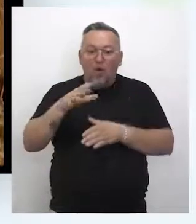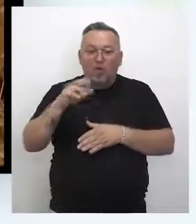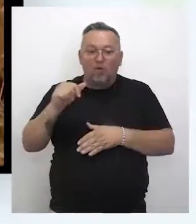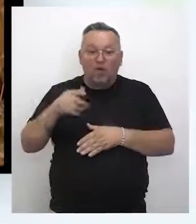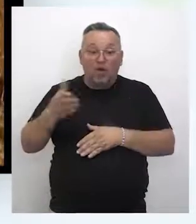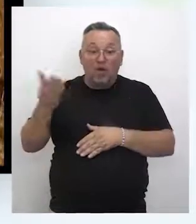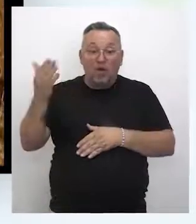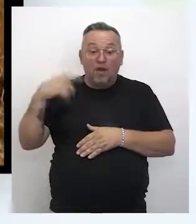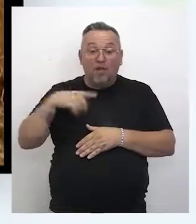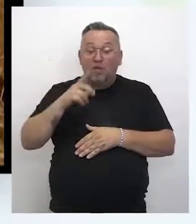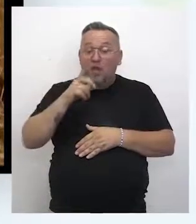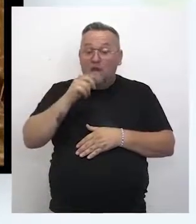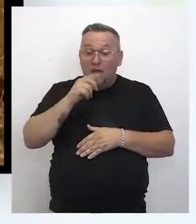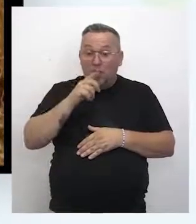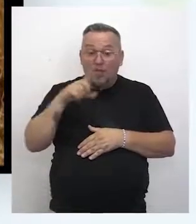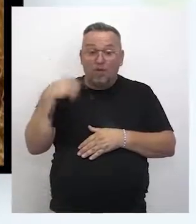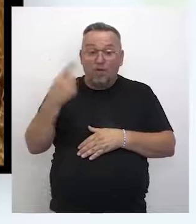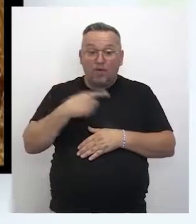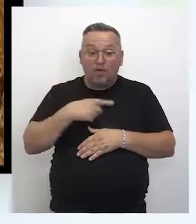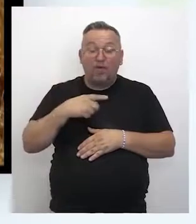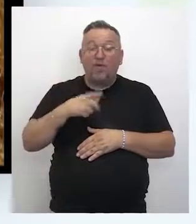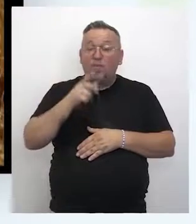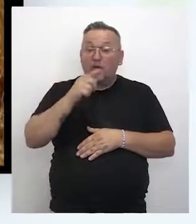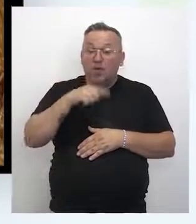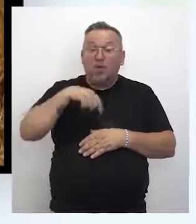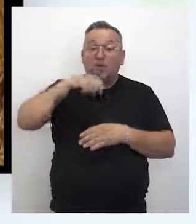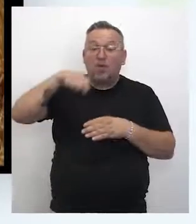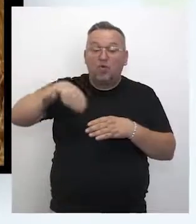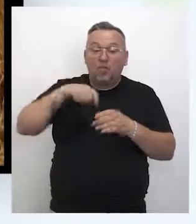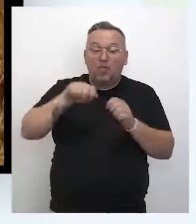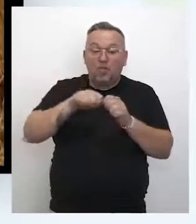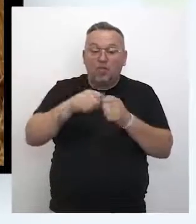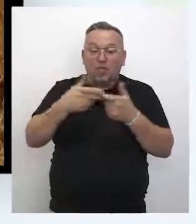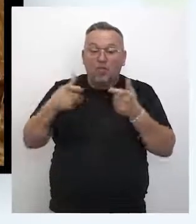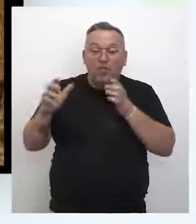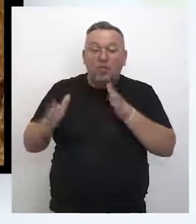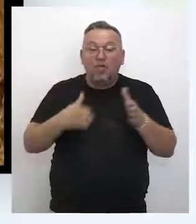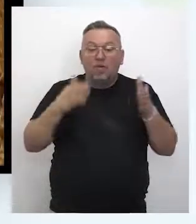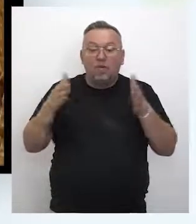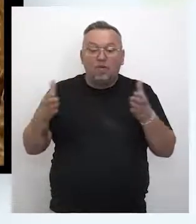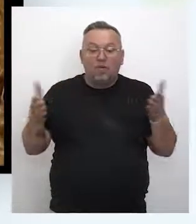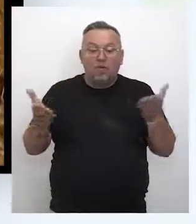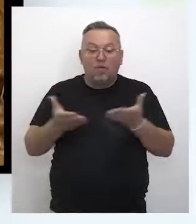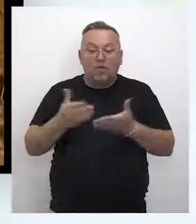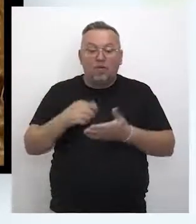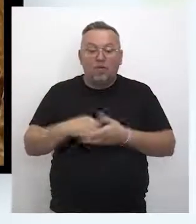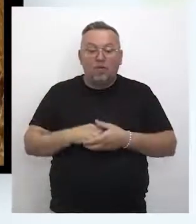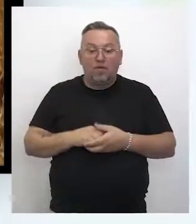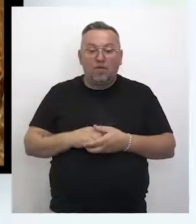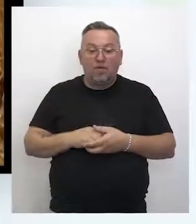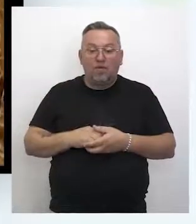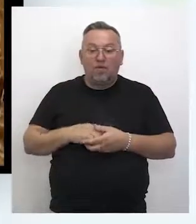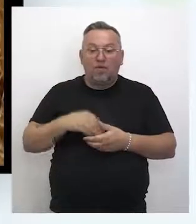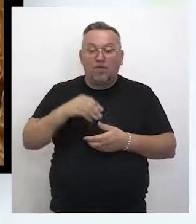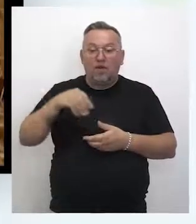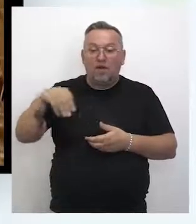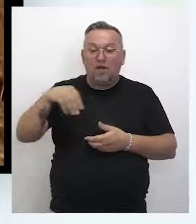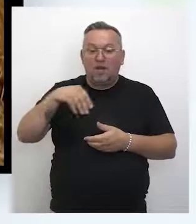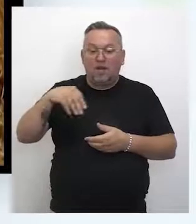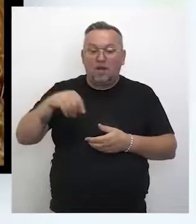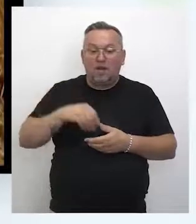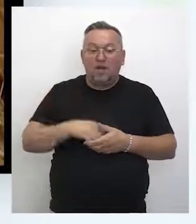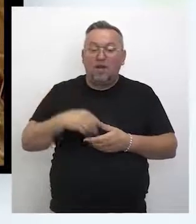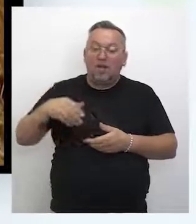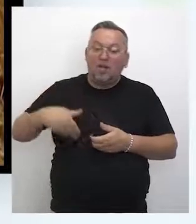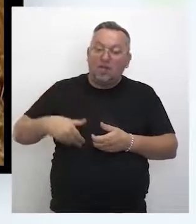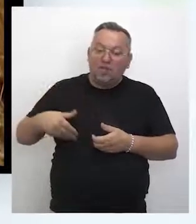antes tinha água para a gente beber, cozinhar, produzir, e que hoje em dia só tem areia. E